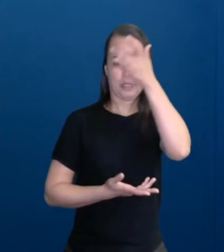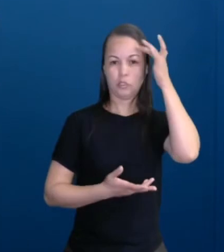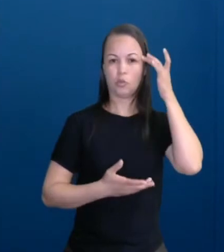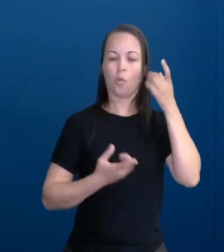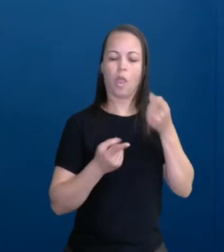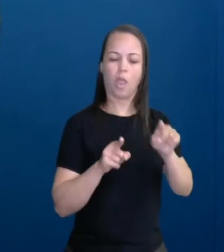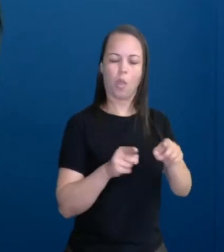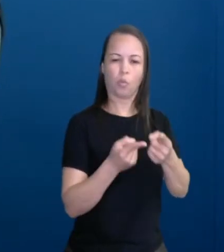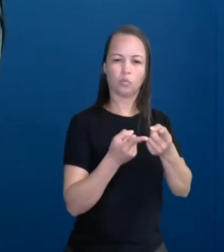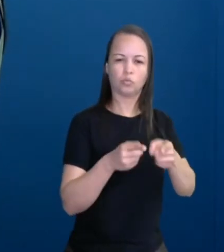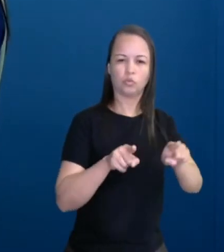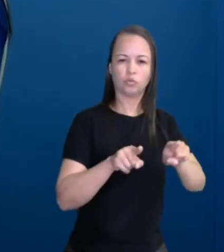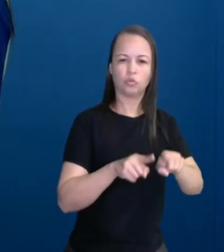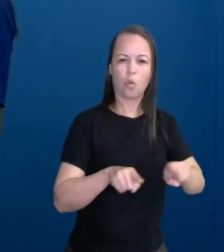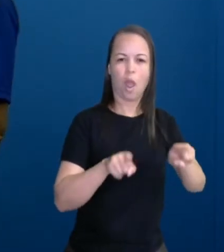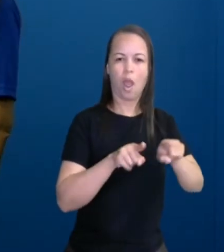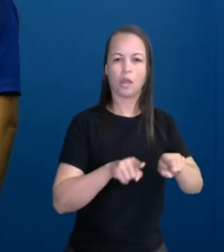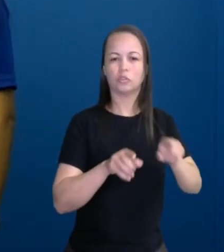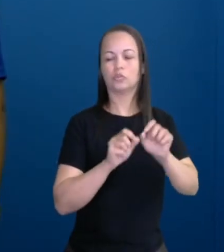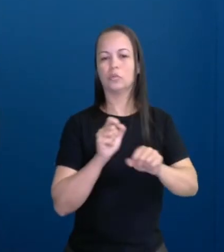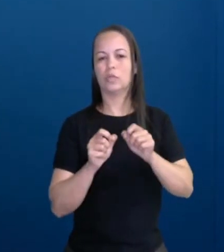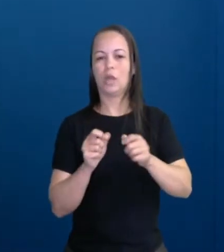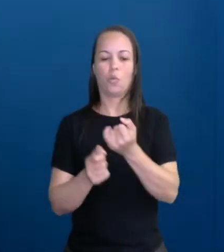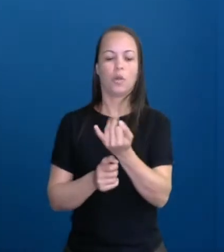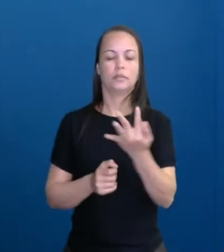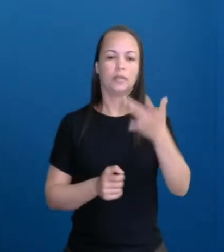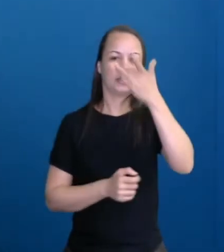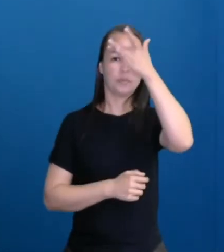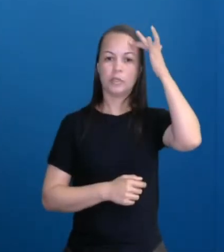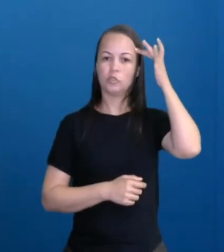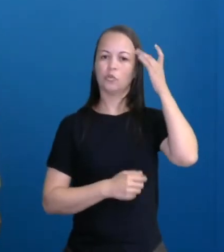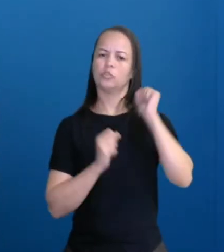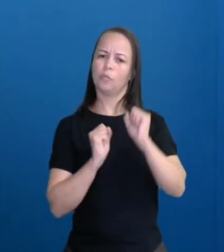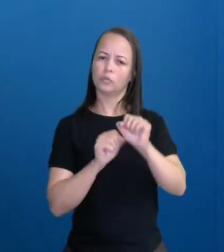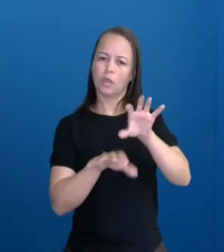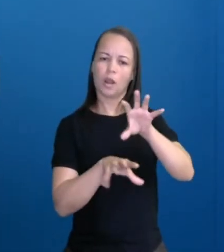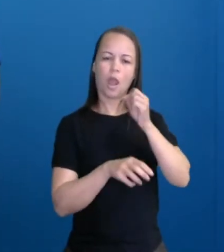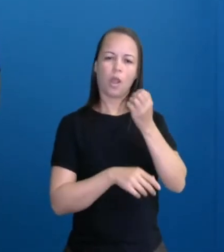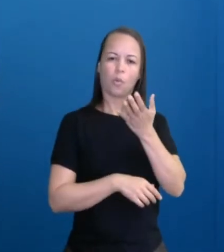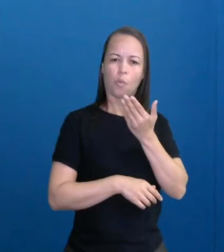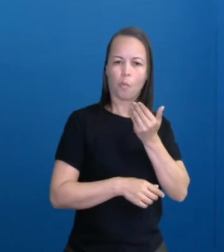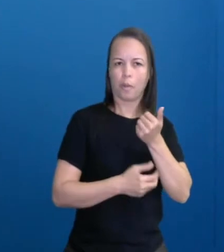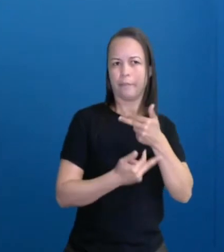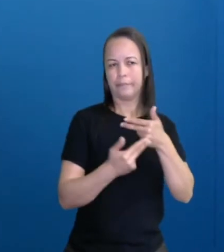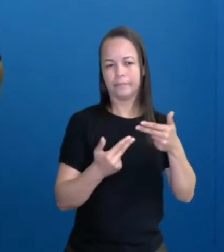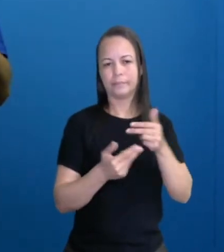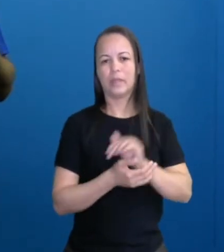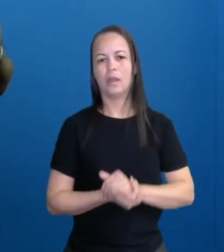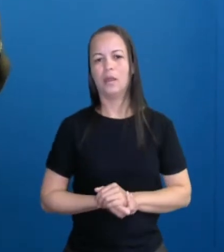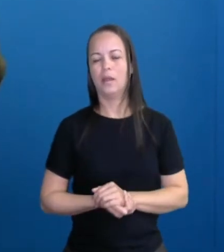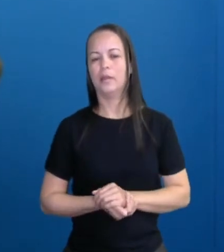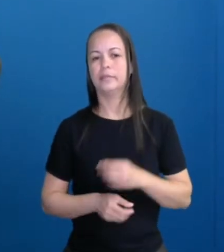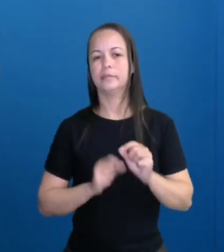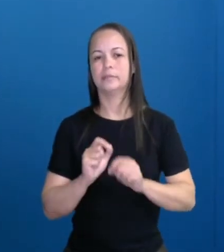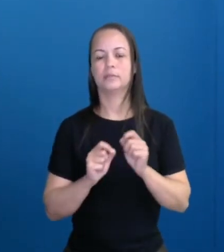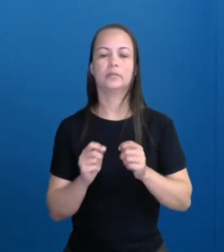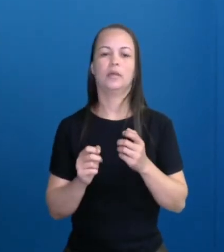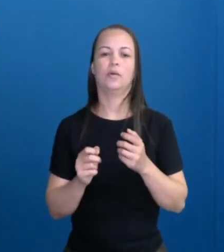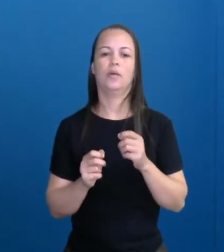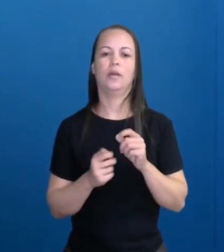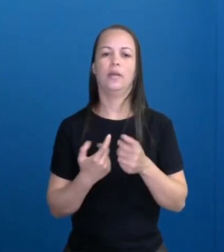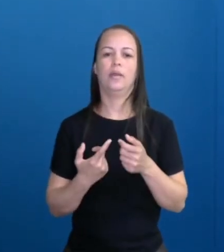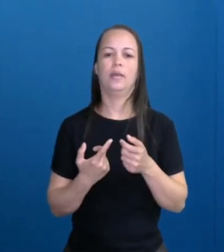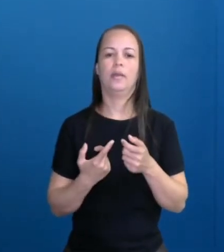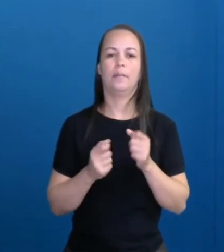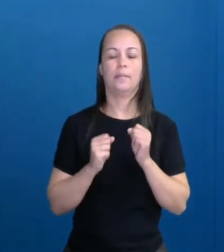a quantidade que cada pessoa poderá consumir. Tá? E aí, as grandezas envolvidas aqui, ó,